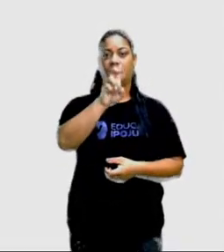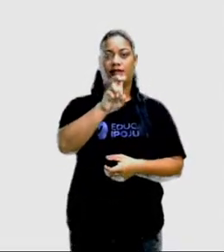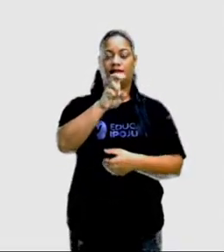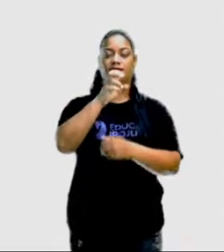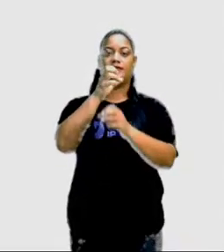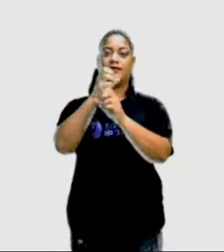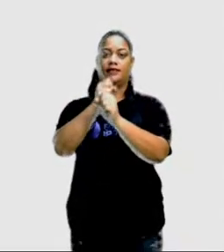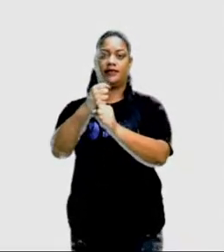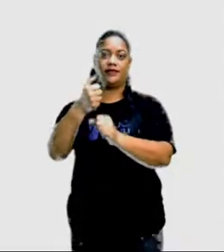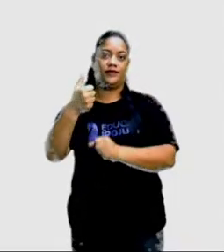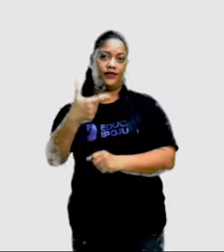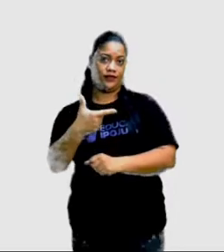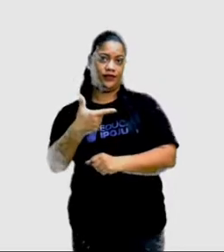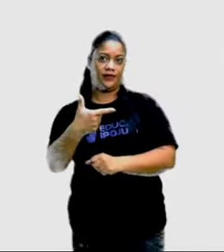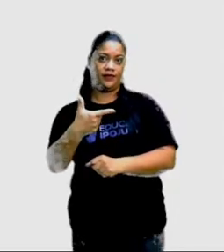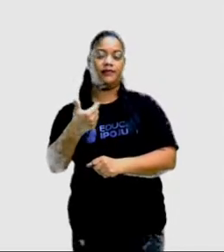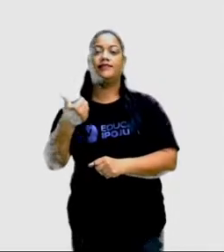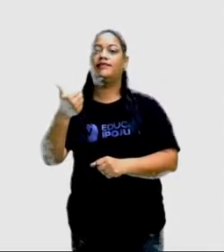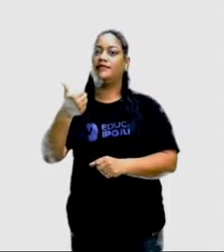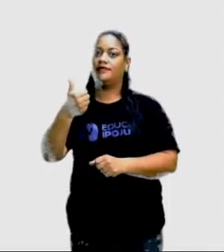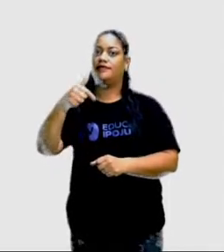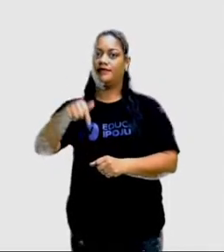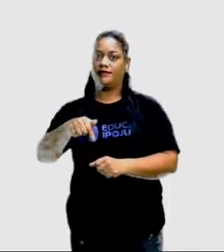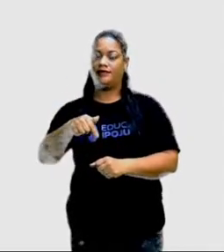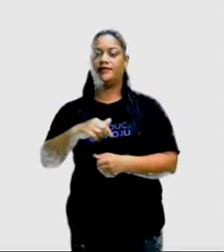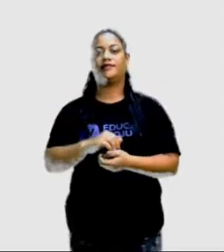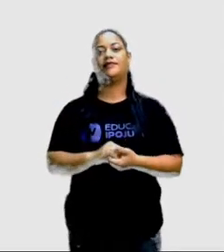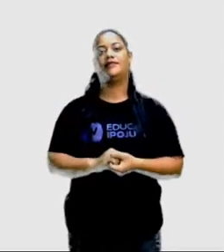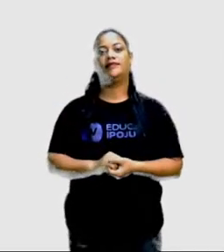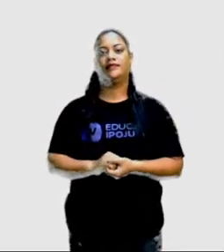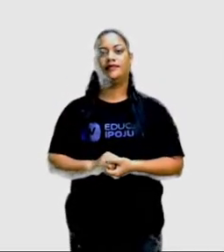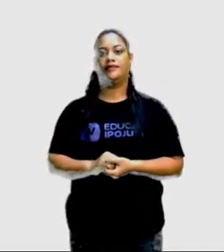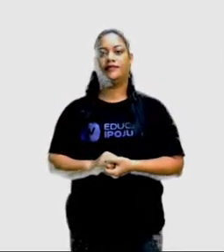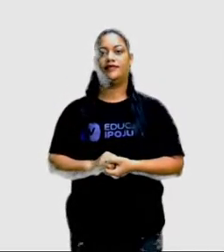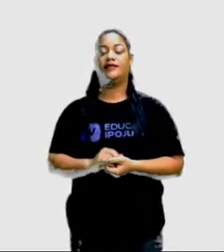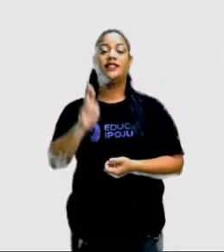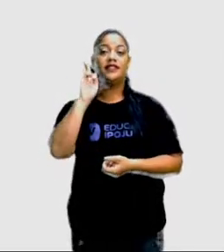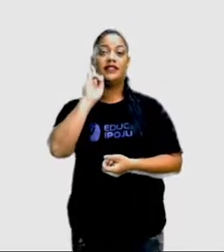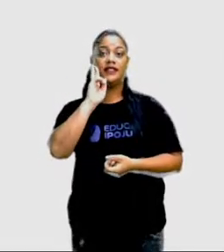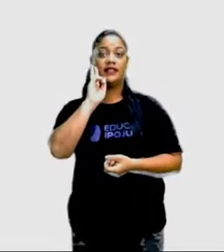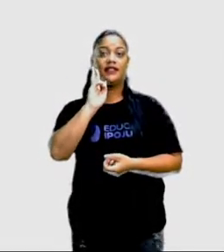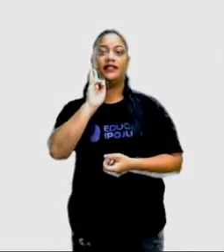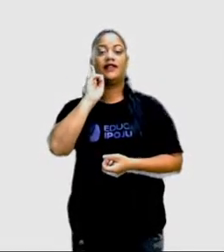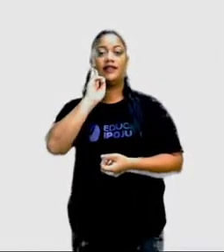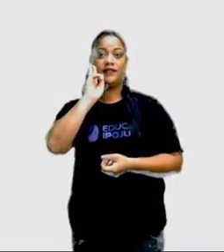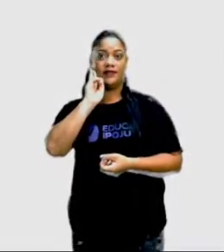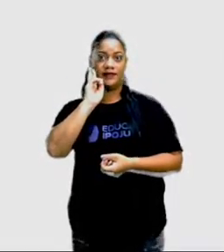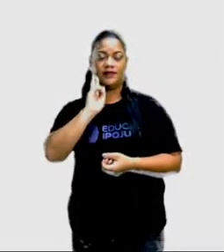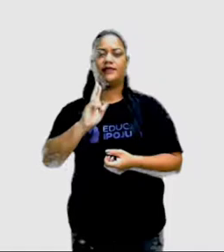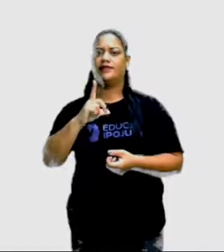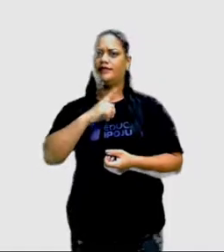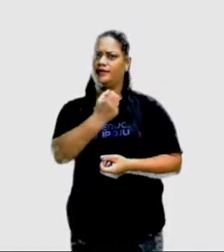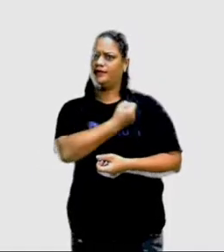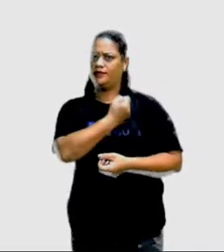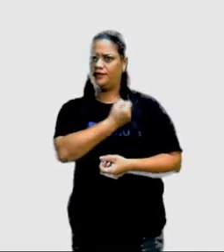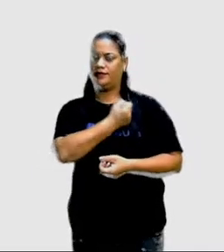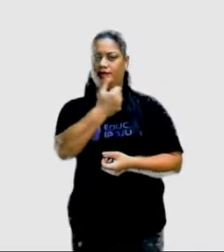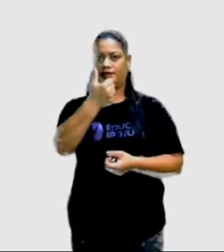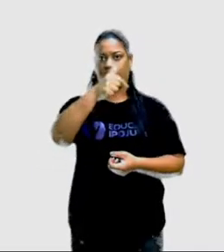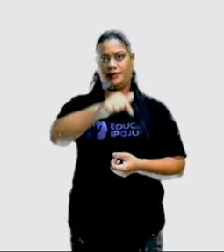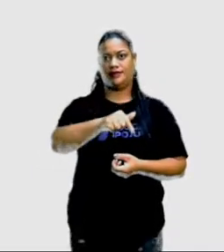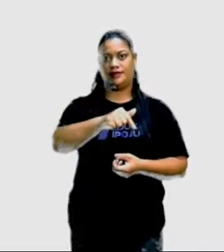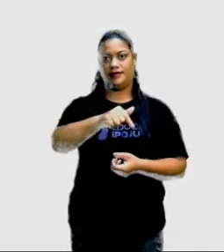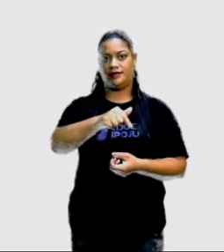mais 12, que vai dar 17. Eu tenho aqui na coruja rosa, ela traz também o número 17, só